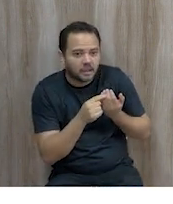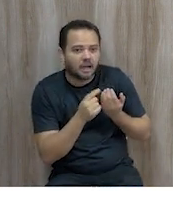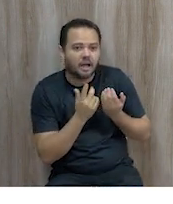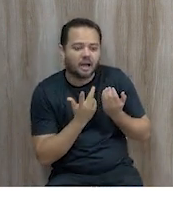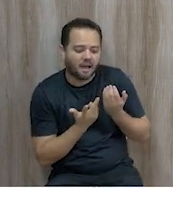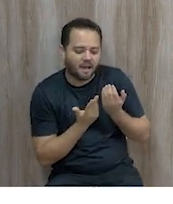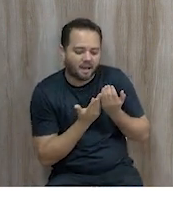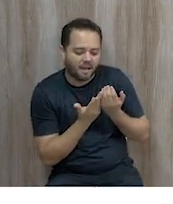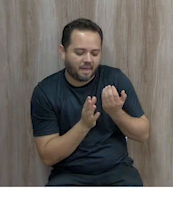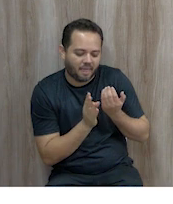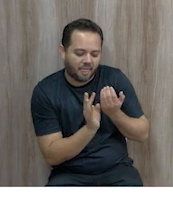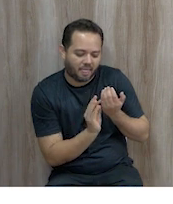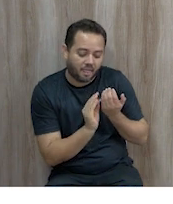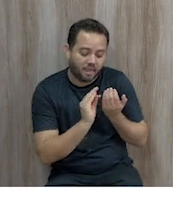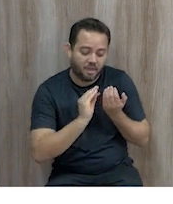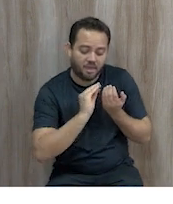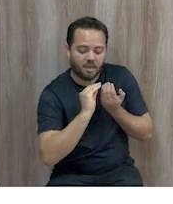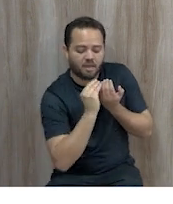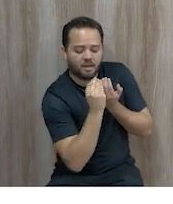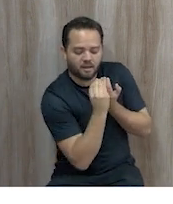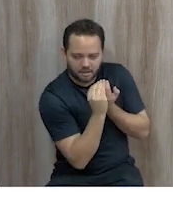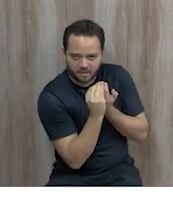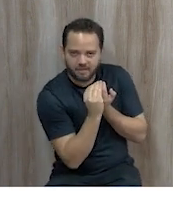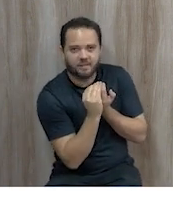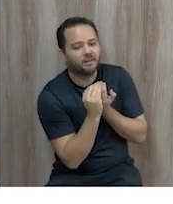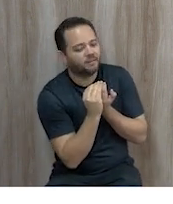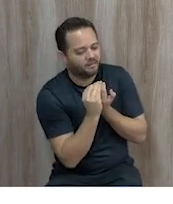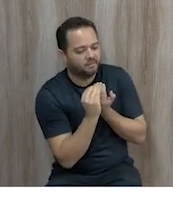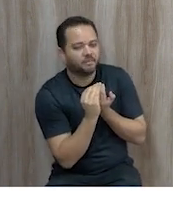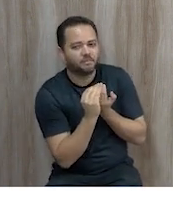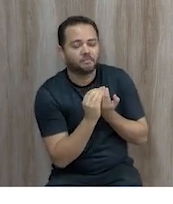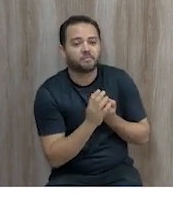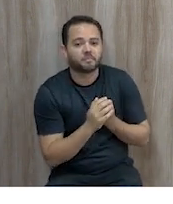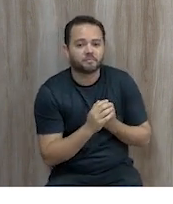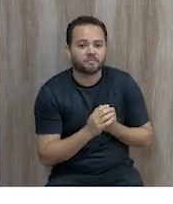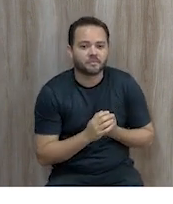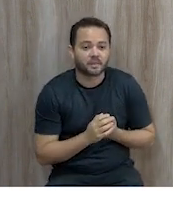gente entre com o enxerto de tecido conjuntivo. Lembrando que a